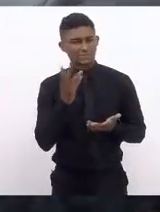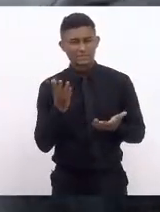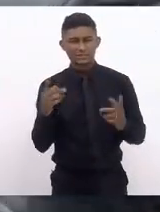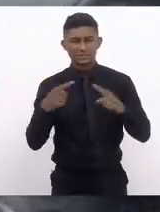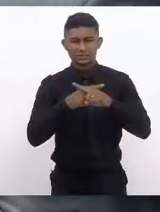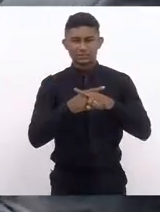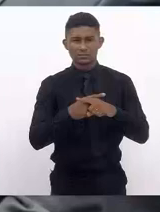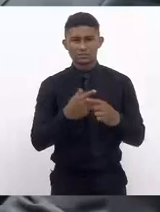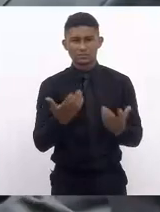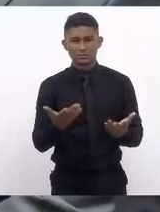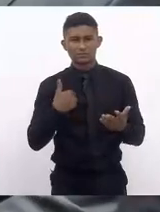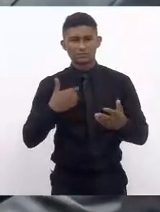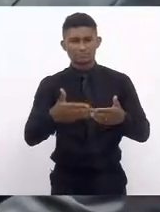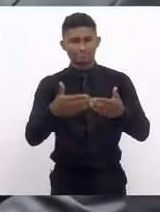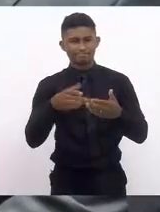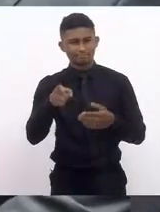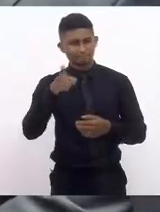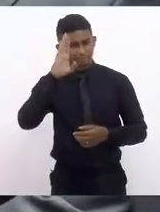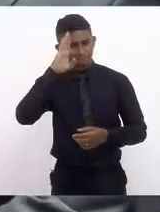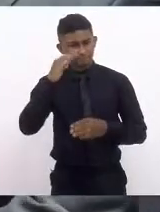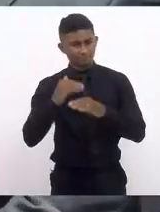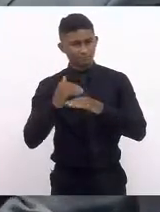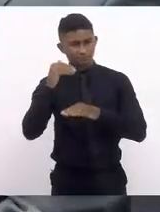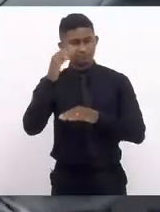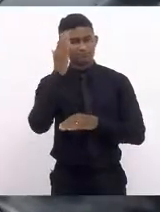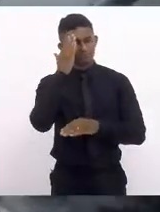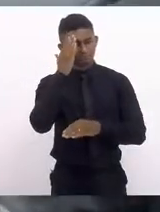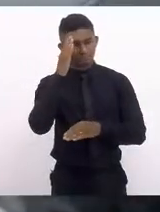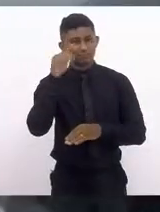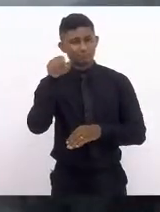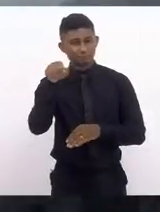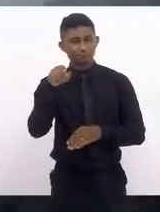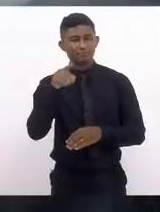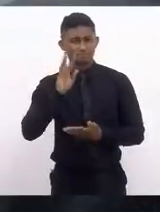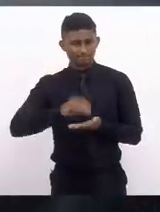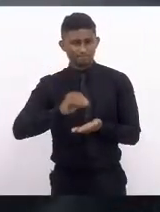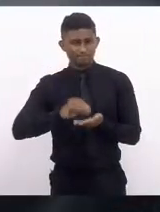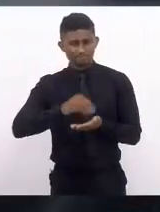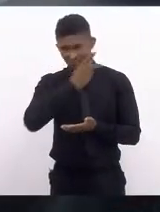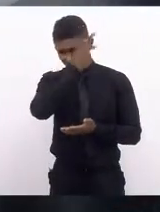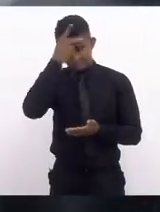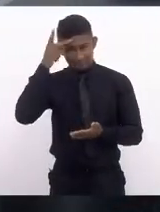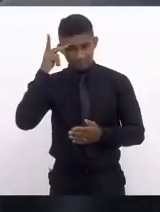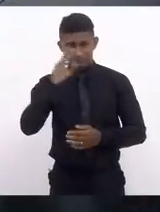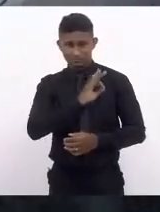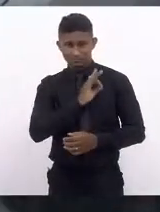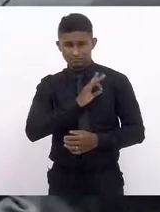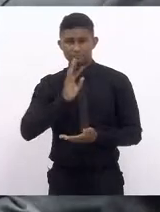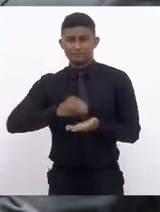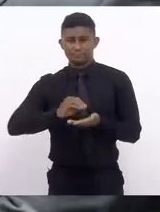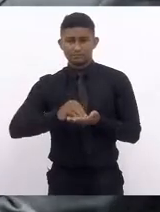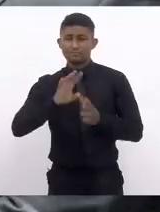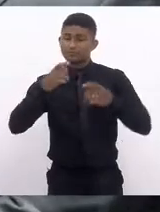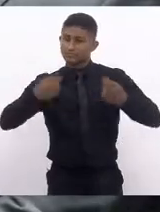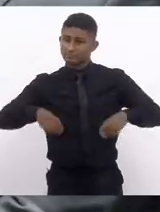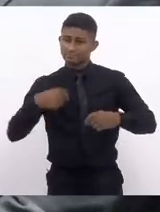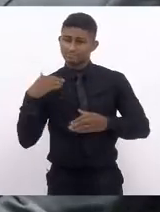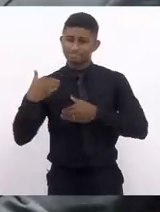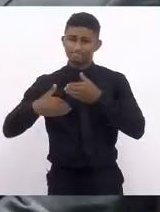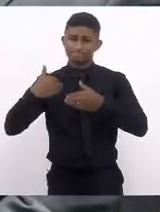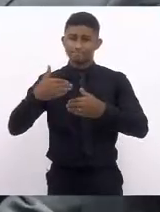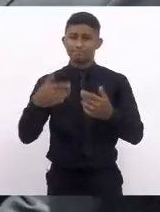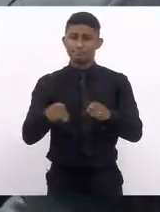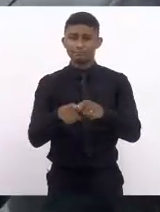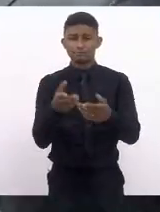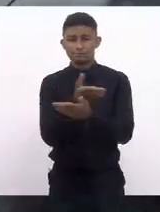eu peço ao nosso Comandante sei da dificuldade de efetivo de tudo isso mas precisamos avançar e os que estão estão na